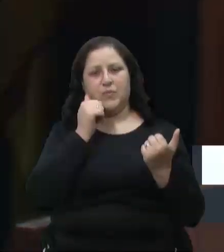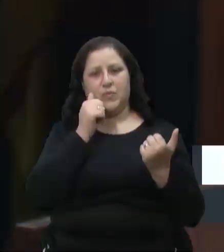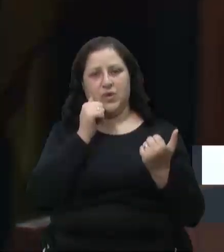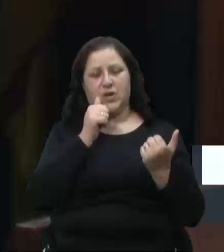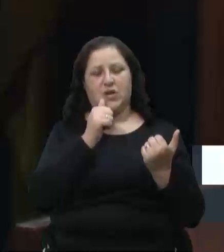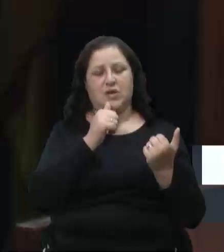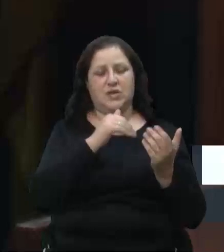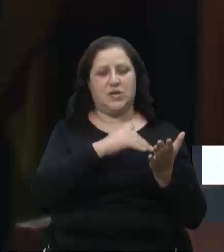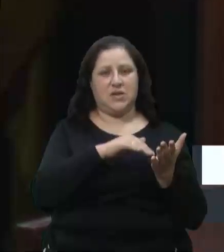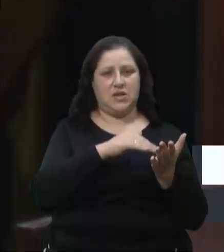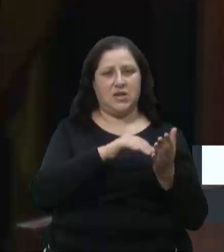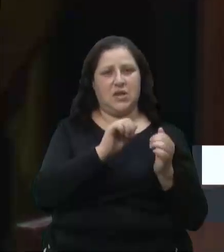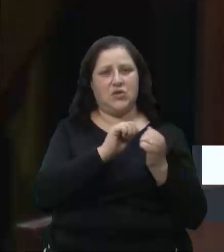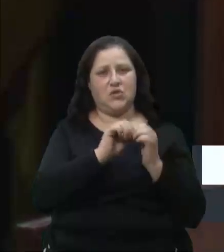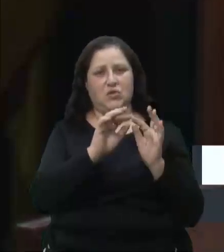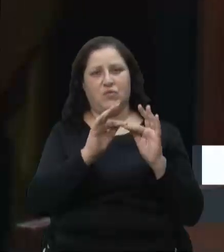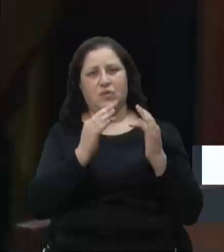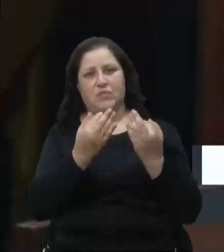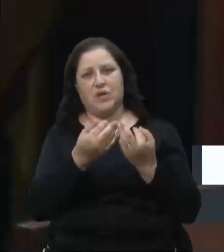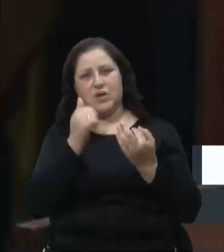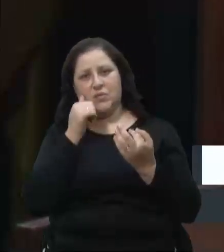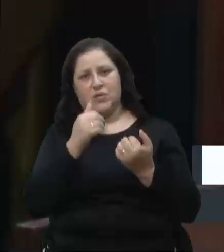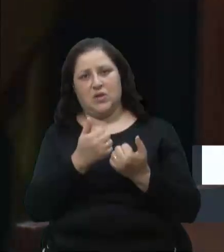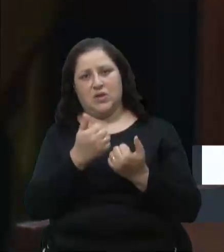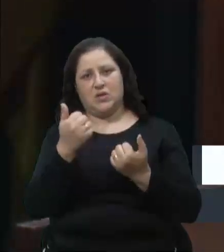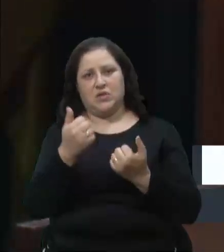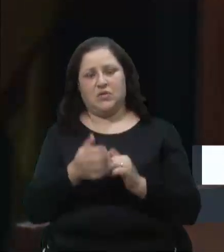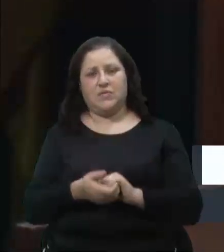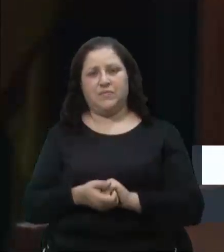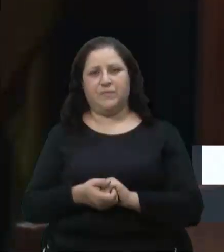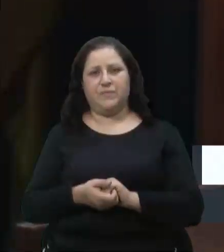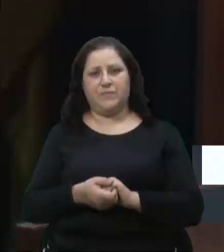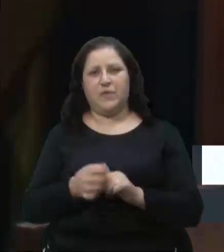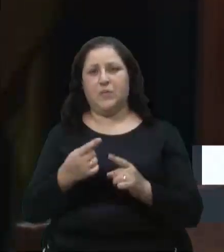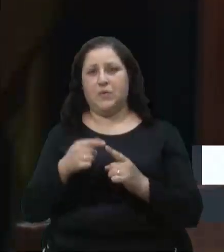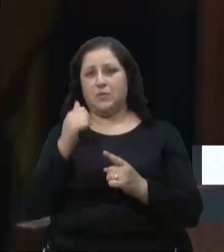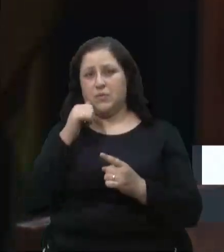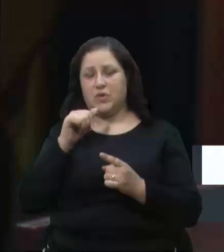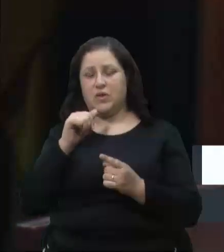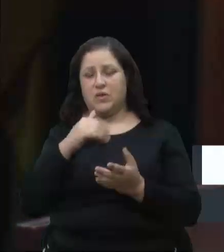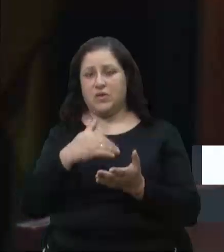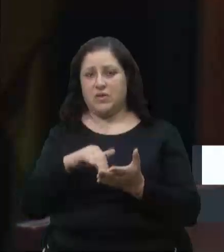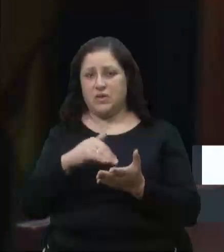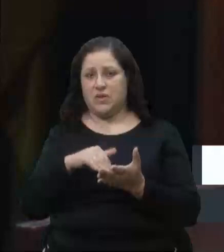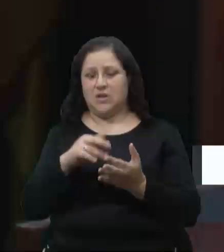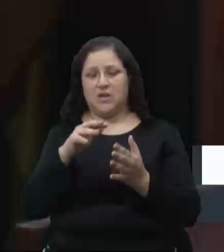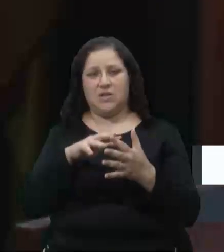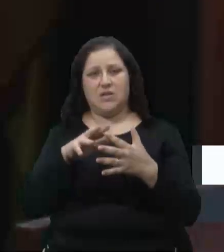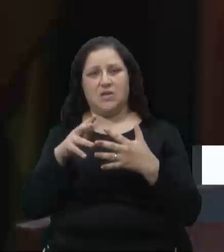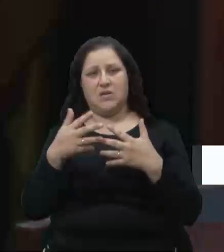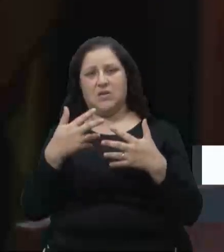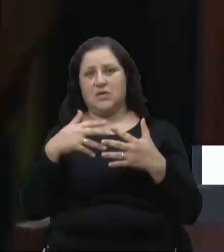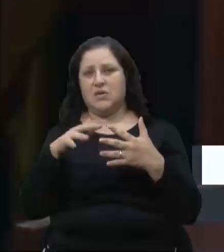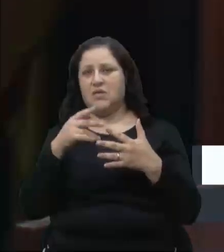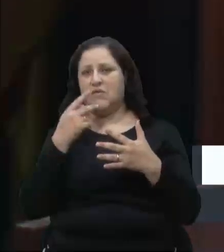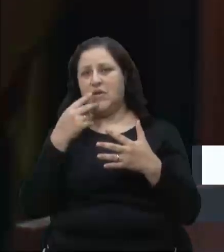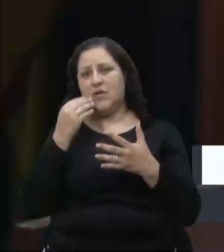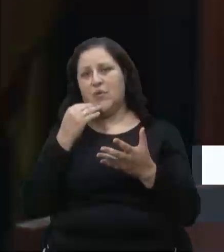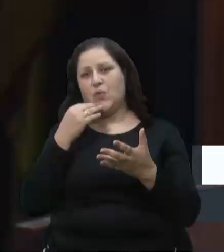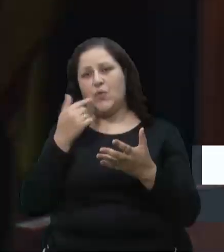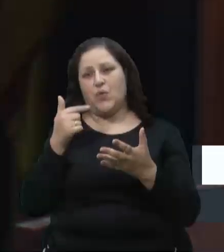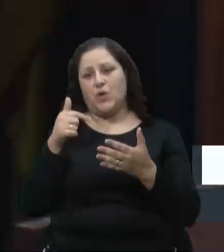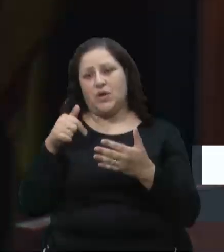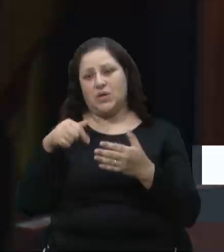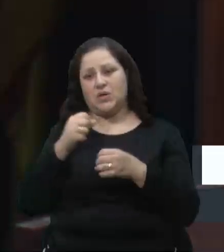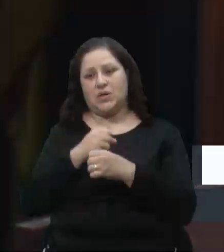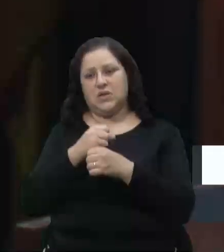e com as famílias, porque a secretária foi muito transparente em dizer que, obviamente, não tem previsão para o orçamento desse ano,